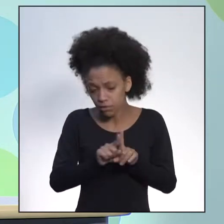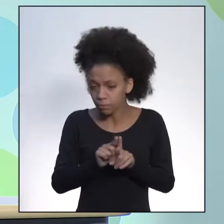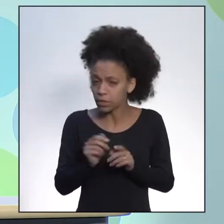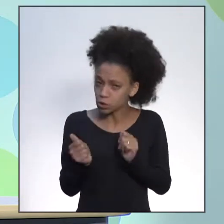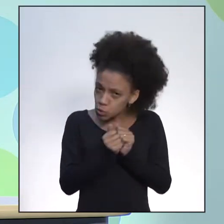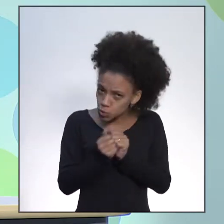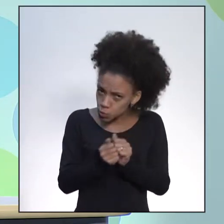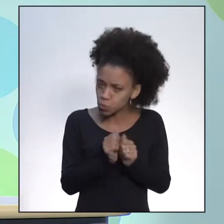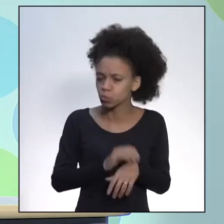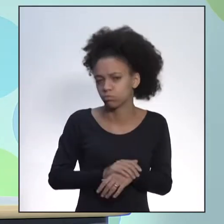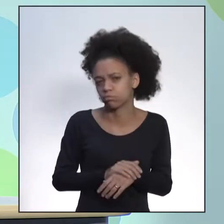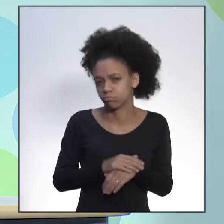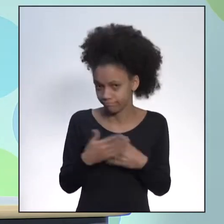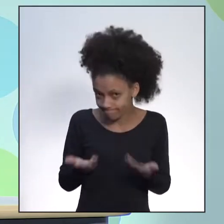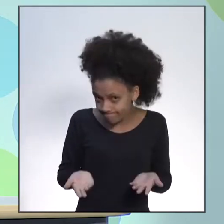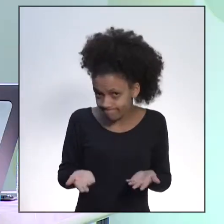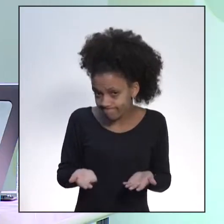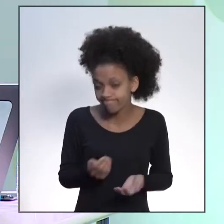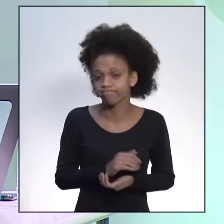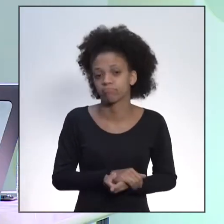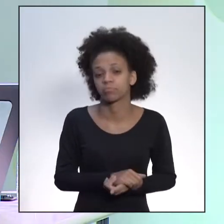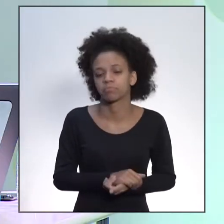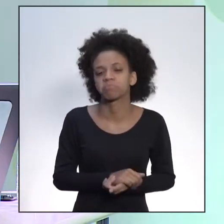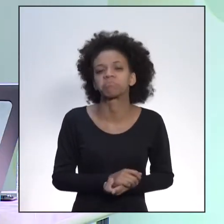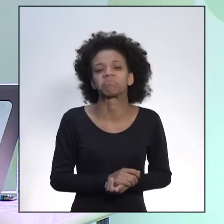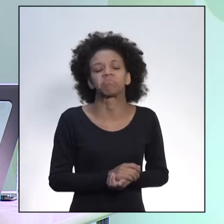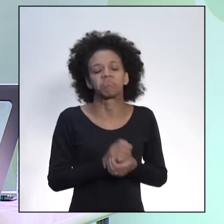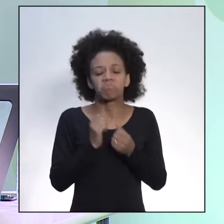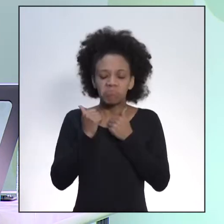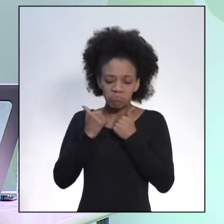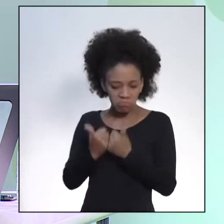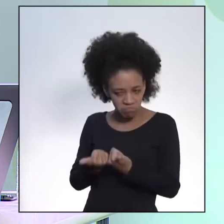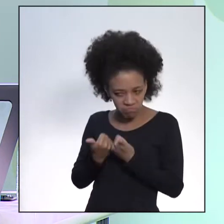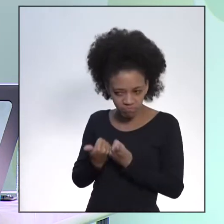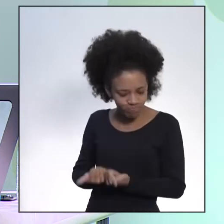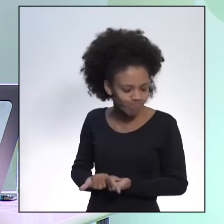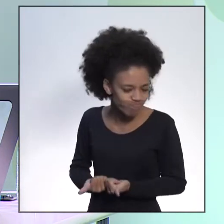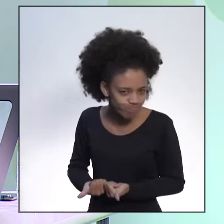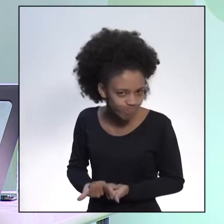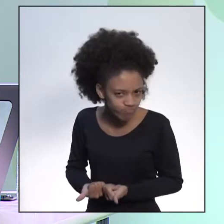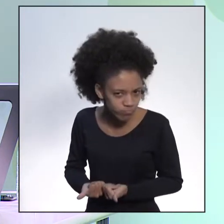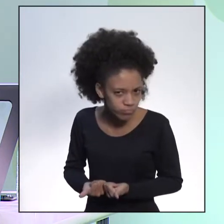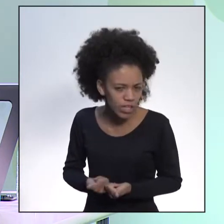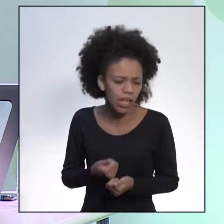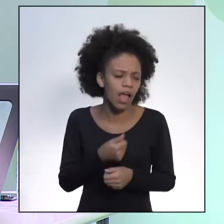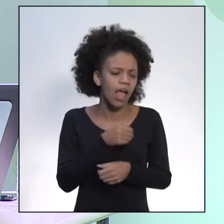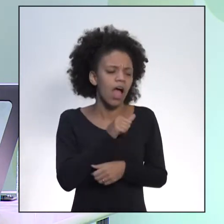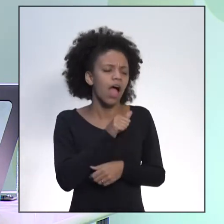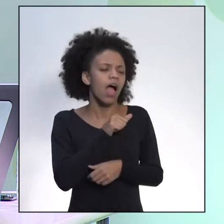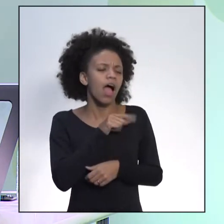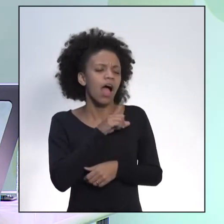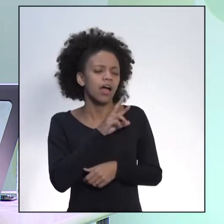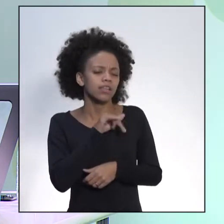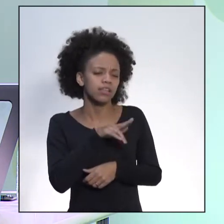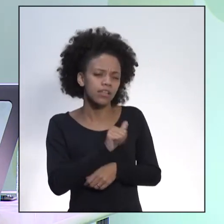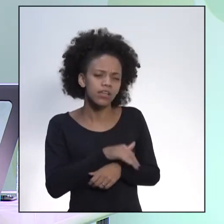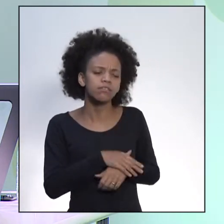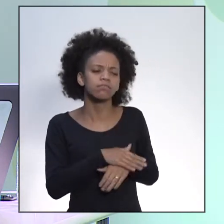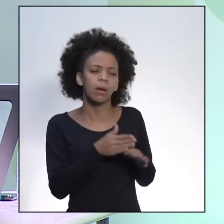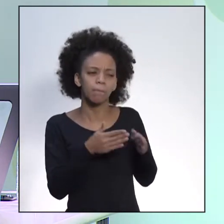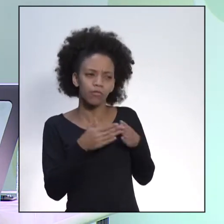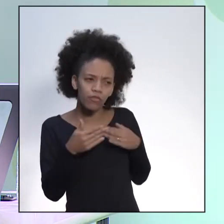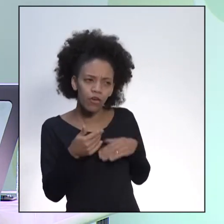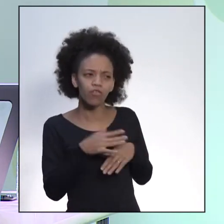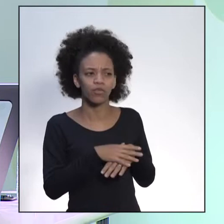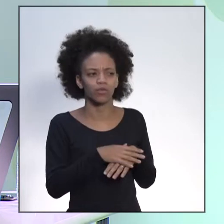tudo isso, né? Muito bem. Adriana, eu queria pedir para que você, por favor, comente